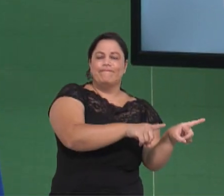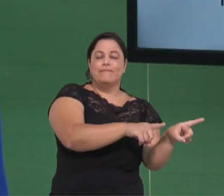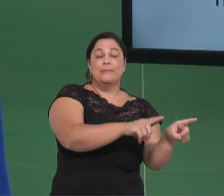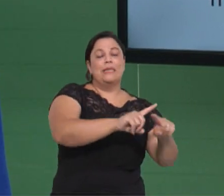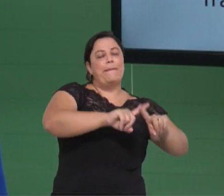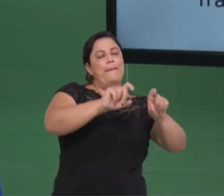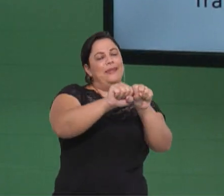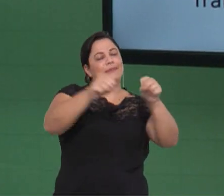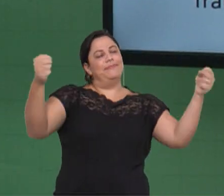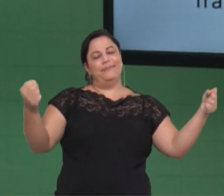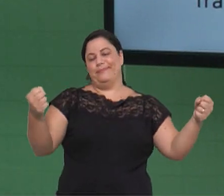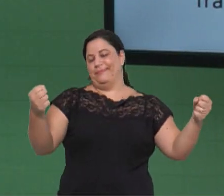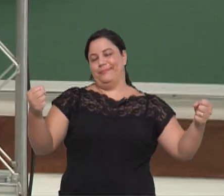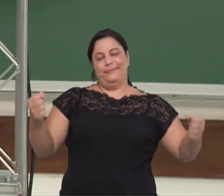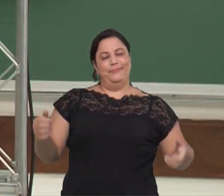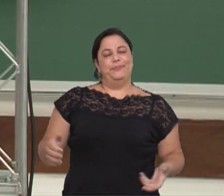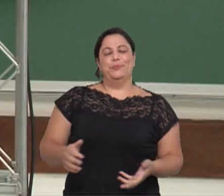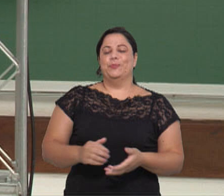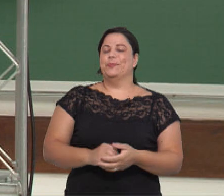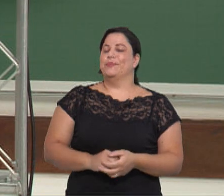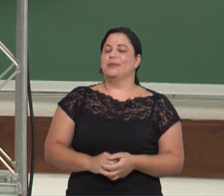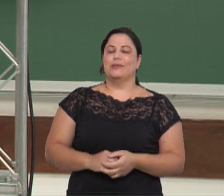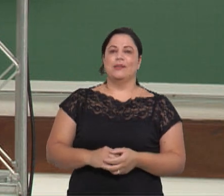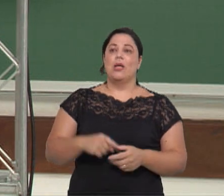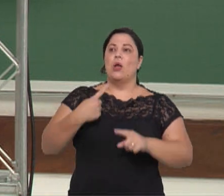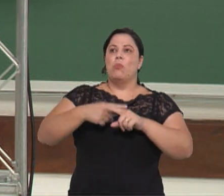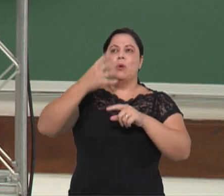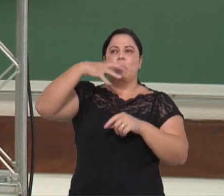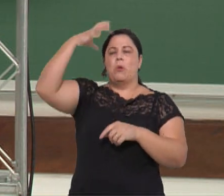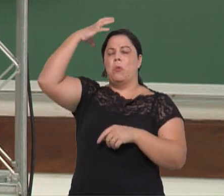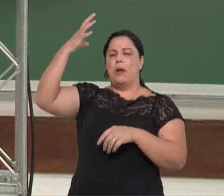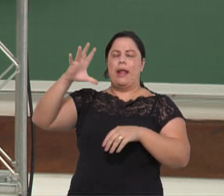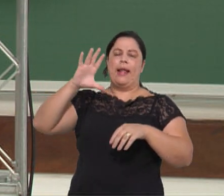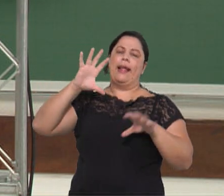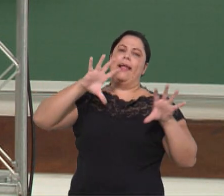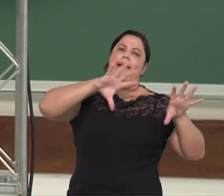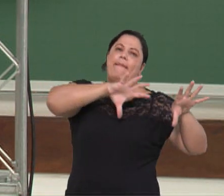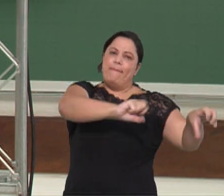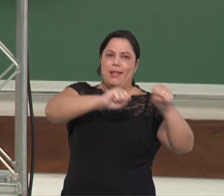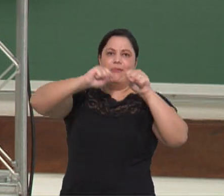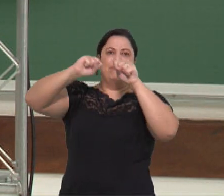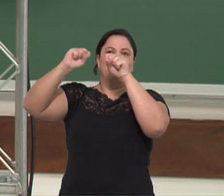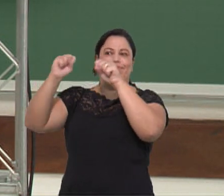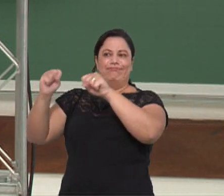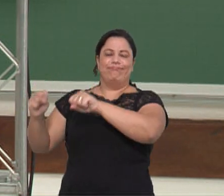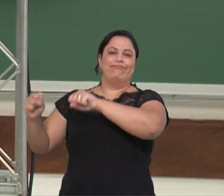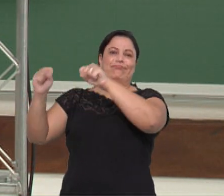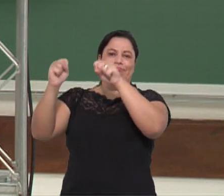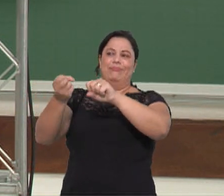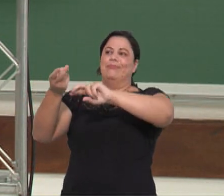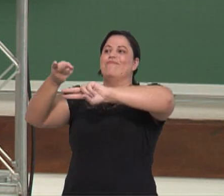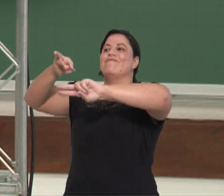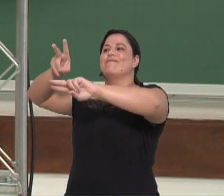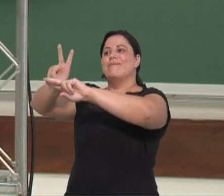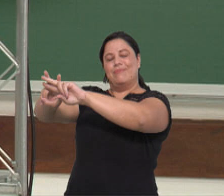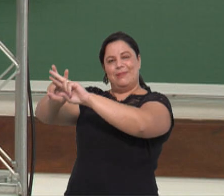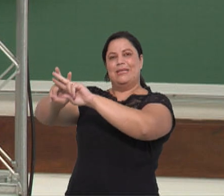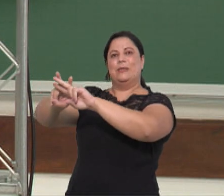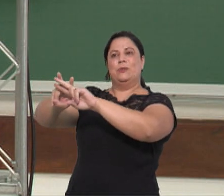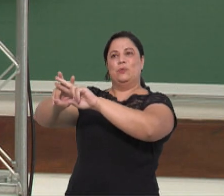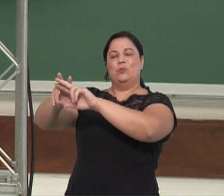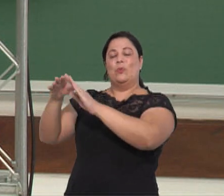impossível. Ele é pego na fronteira e devolvido e colocado, encarcerado até o